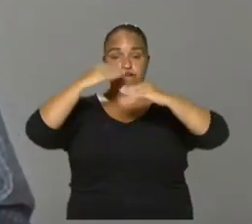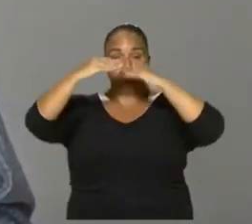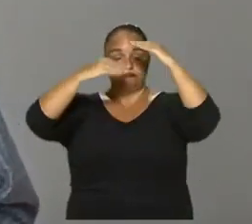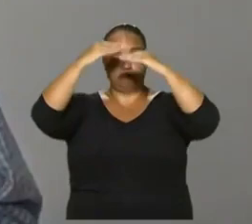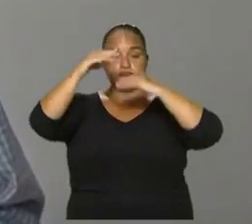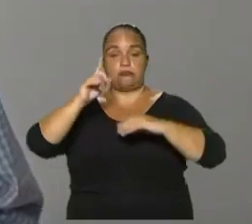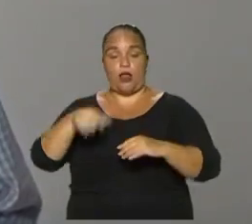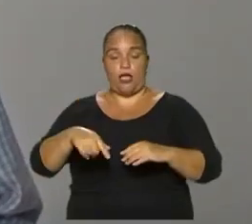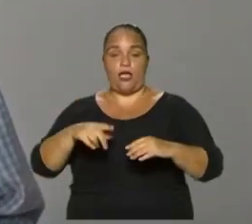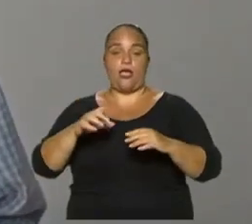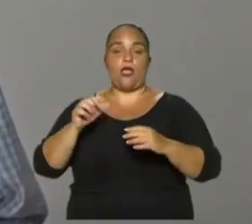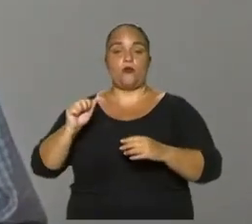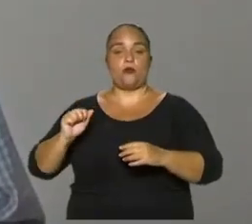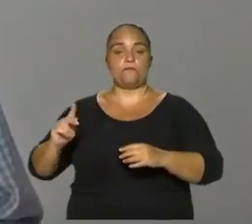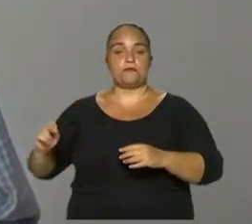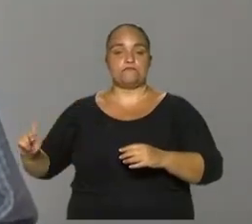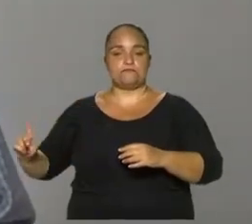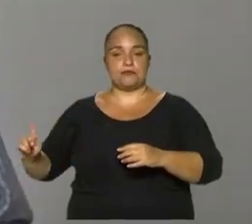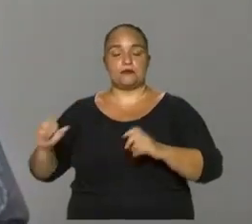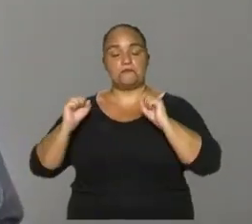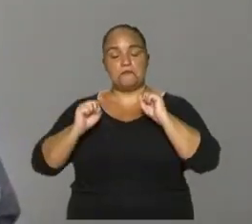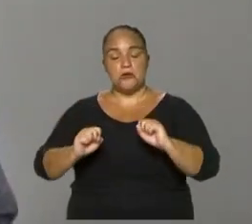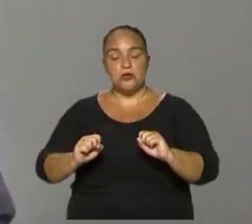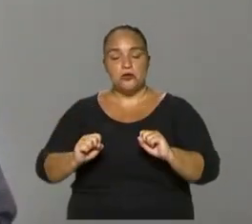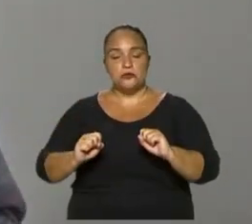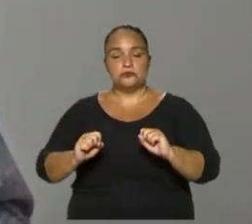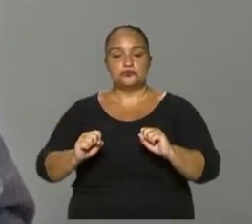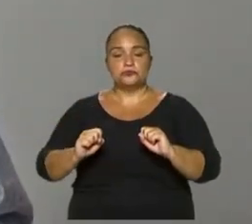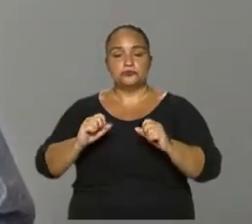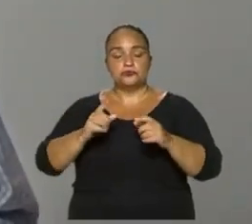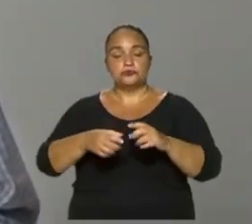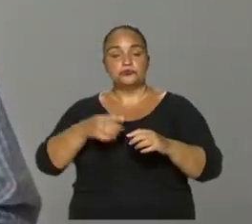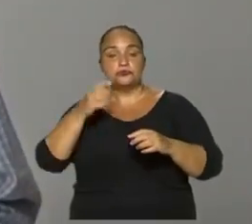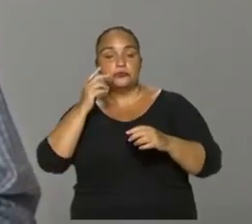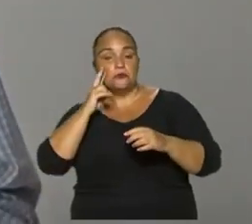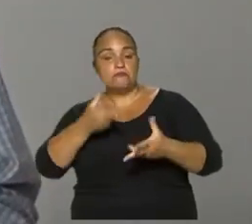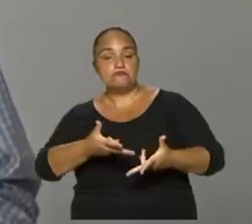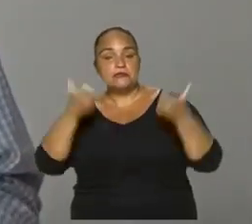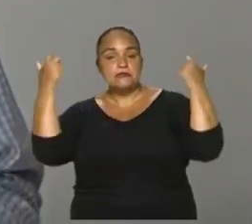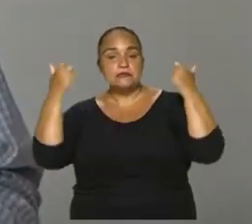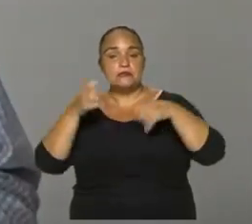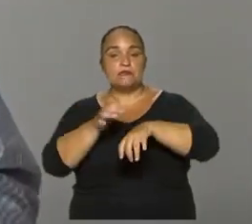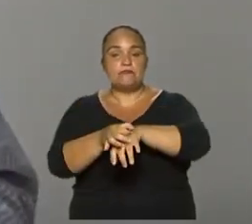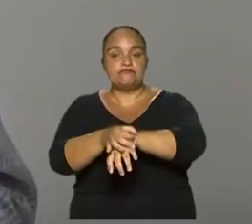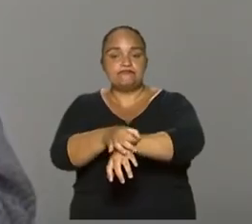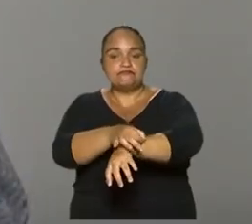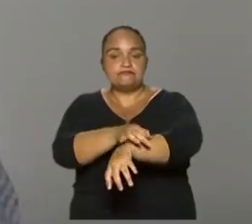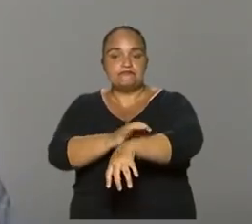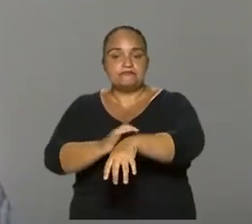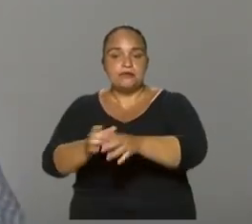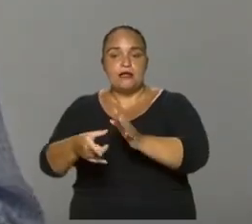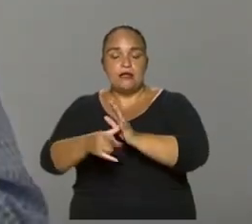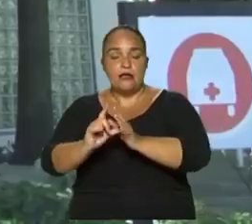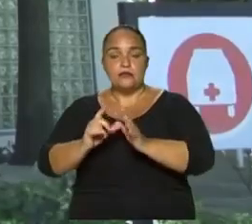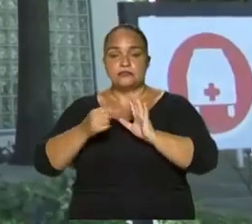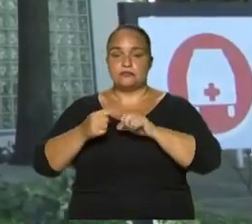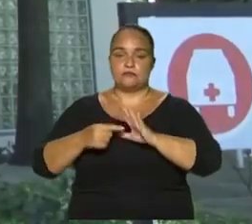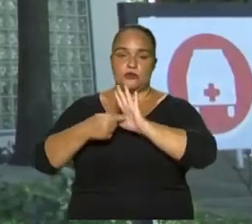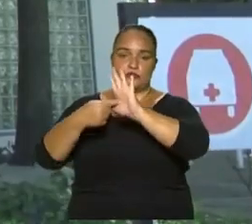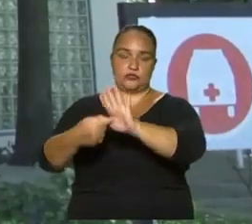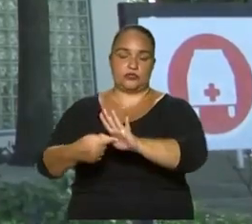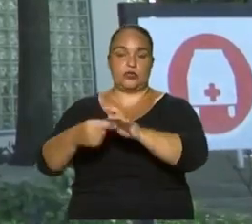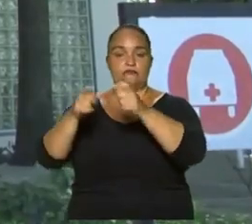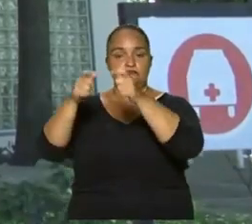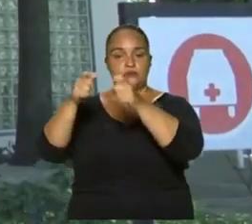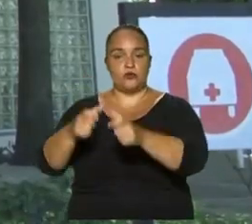é um aplicativo que poderá suspeitar da hanseníase e, com isso, encaminhar para um centro